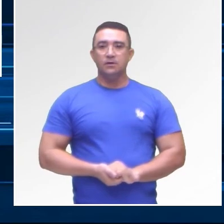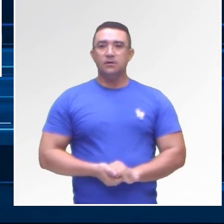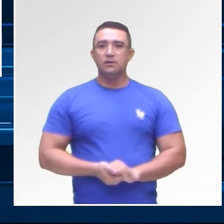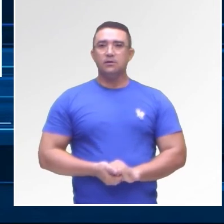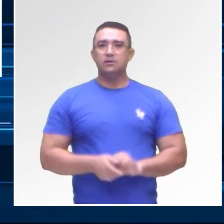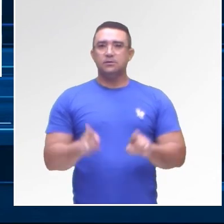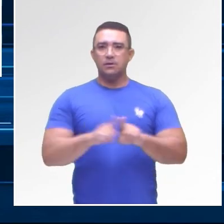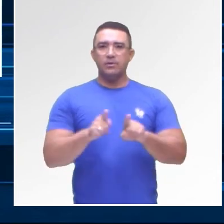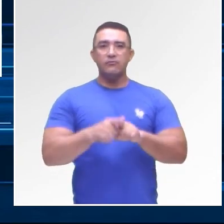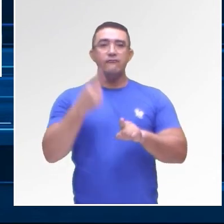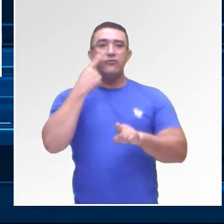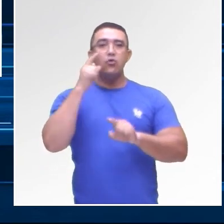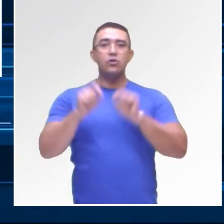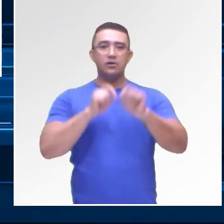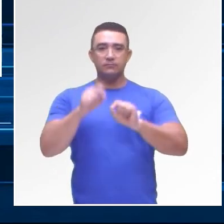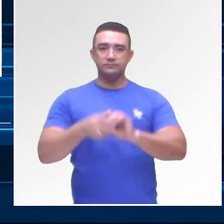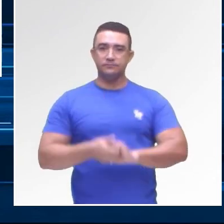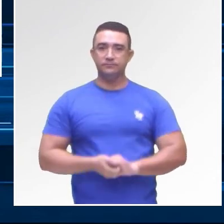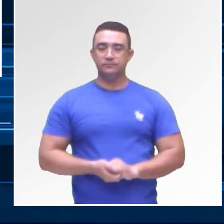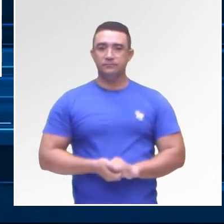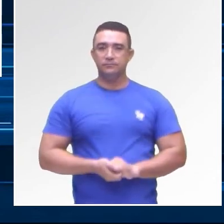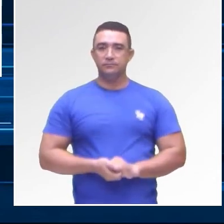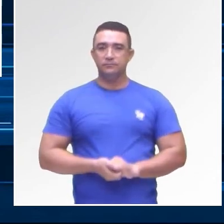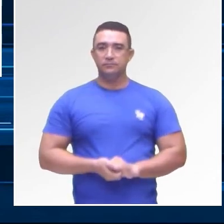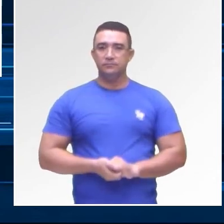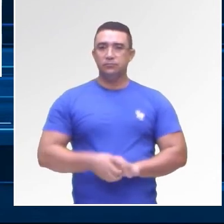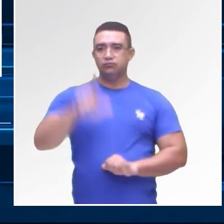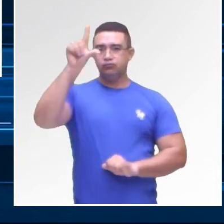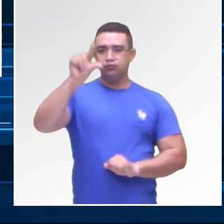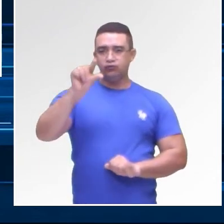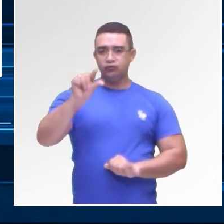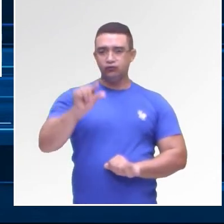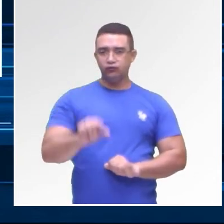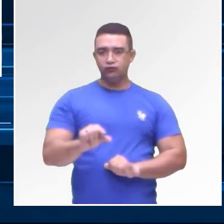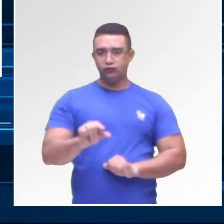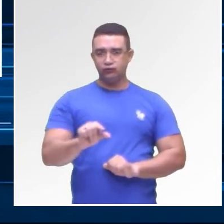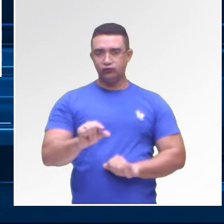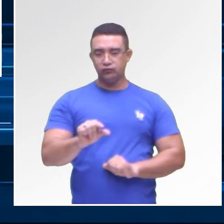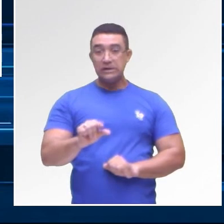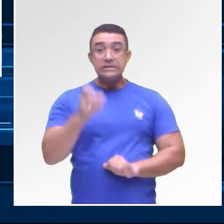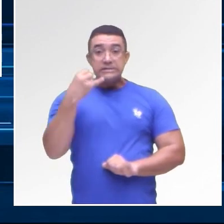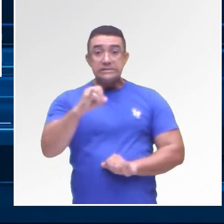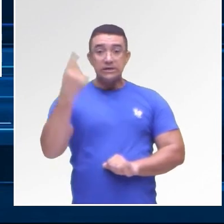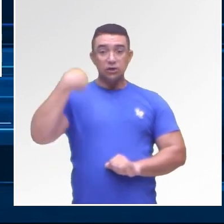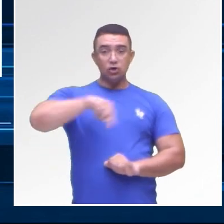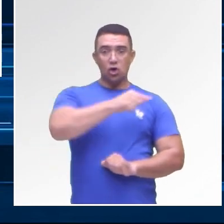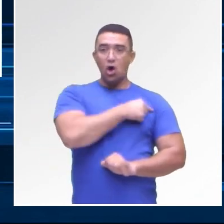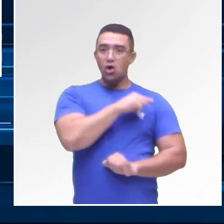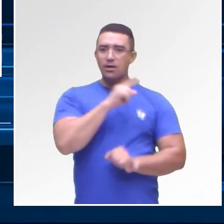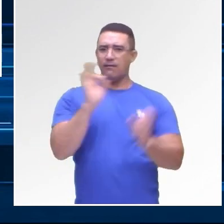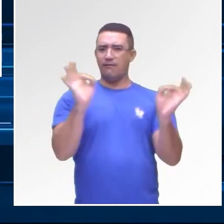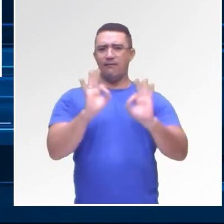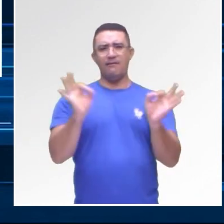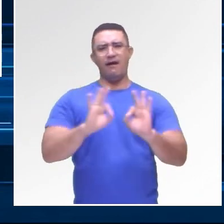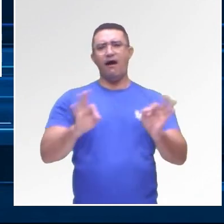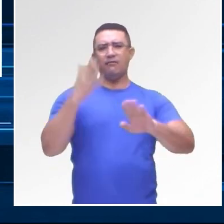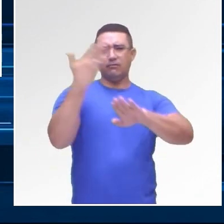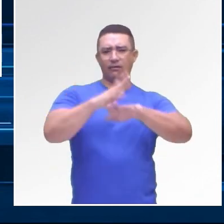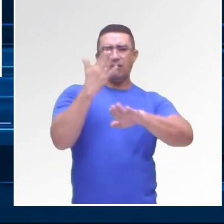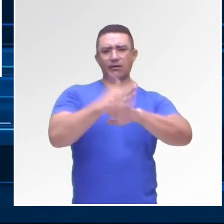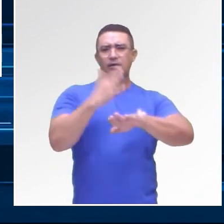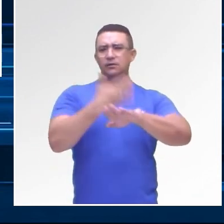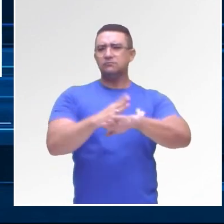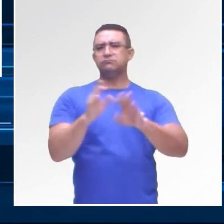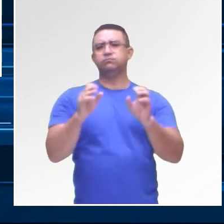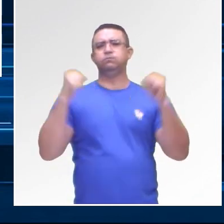que vocês viram era a regressão funcional. Ou seja, se a gente não pratica atividade física, como eu venho falando para vocês